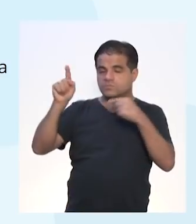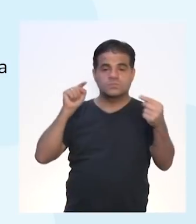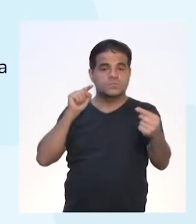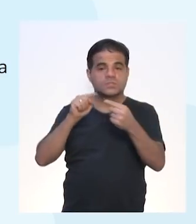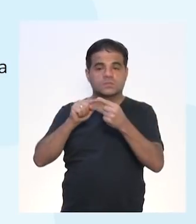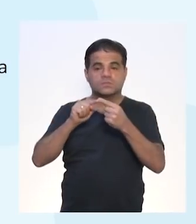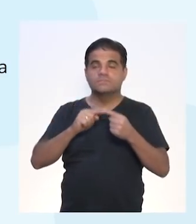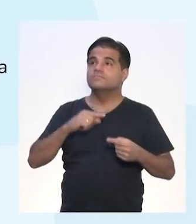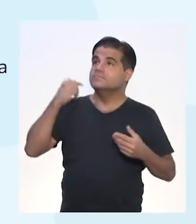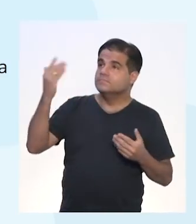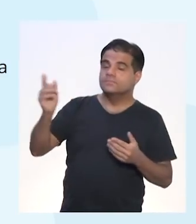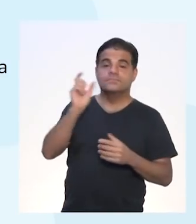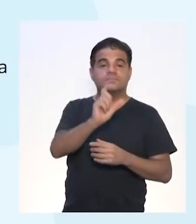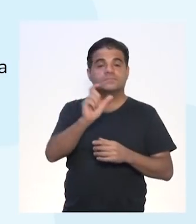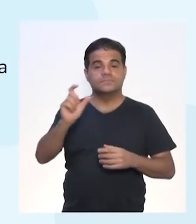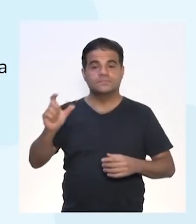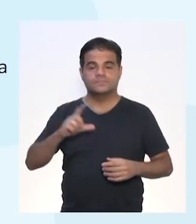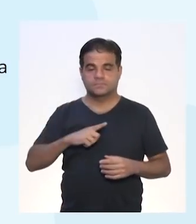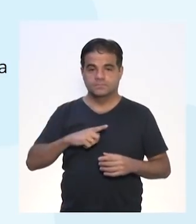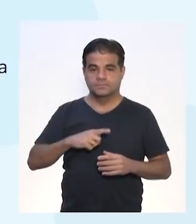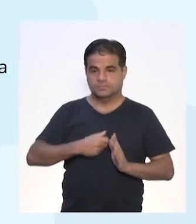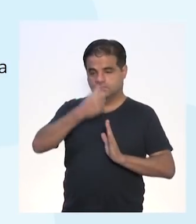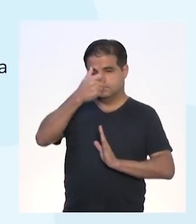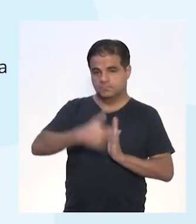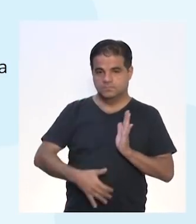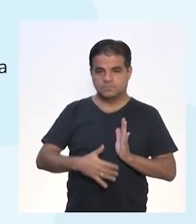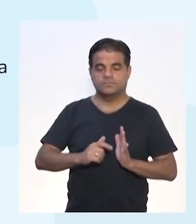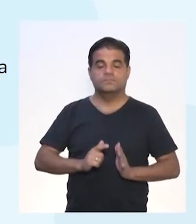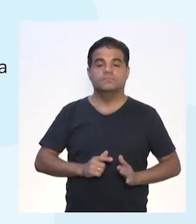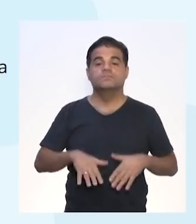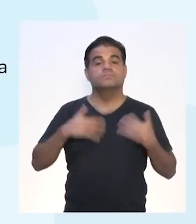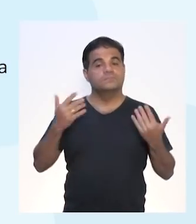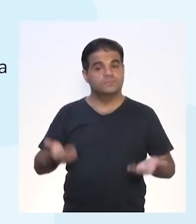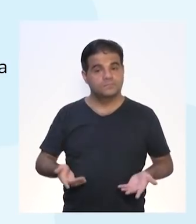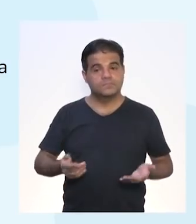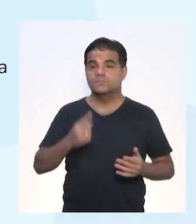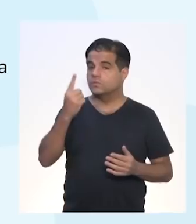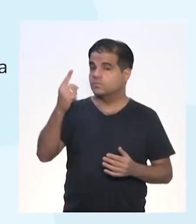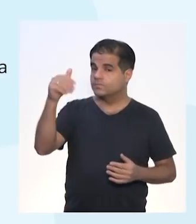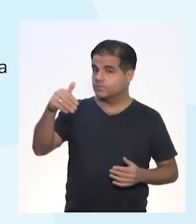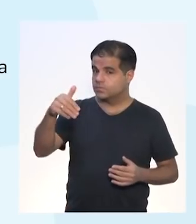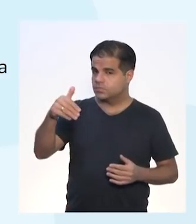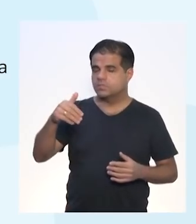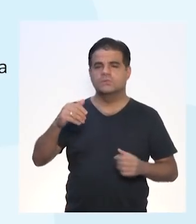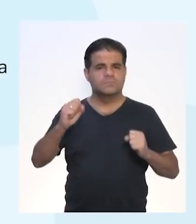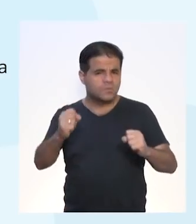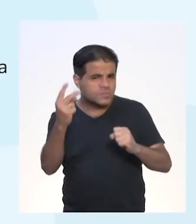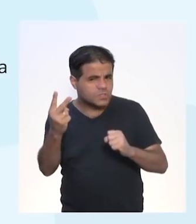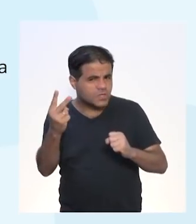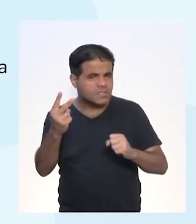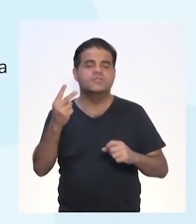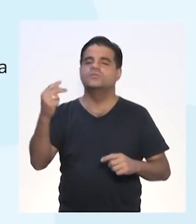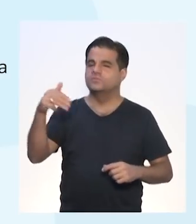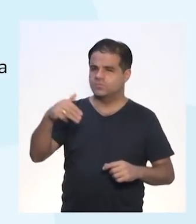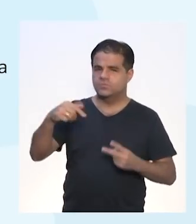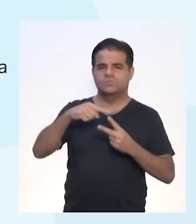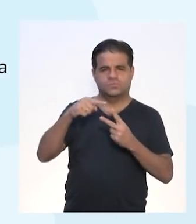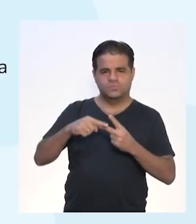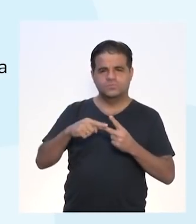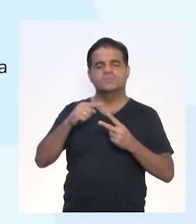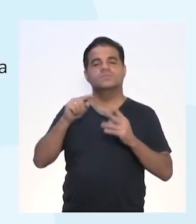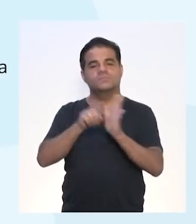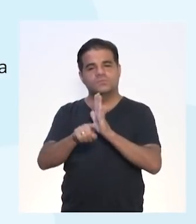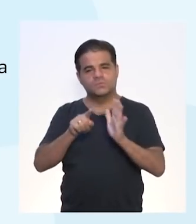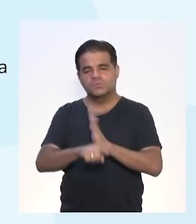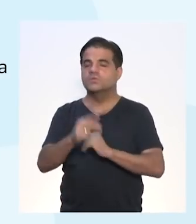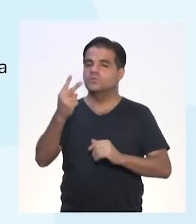finalidade, né, essas palavras aí foram destacadas? Um minutinho? Pode ser 2 agora. São 2 questões, então podem ser